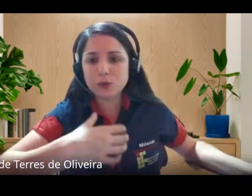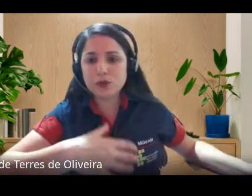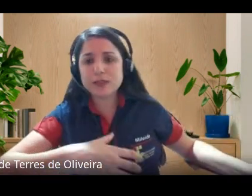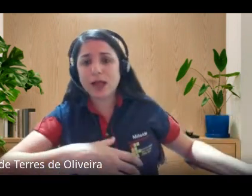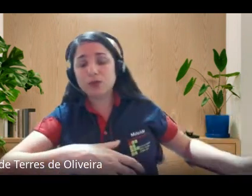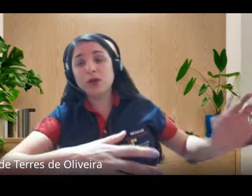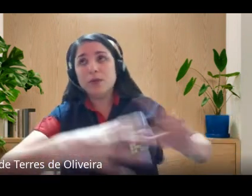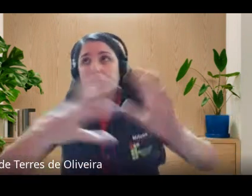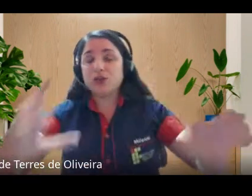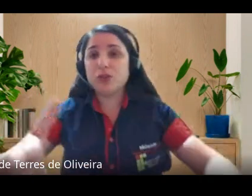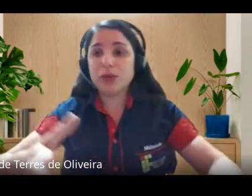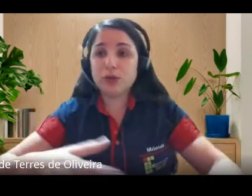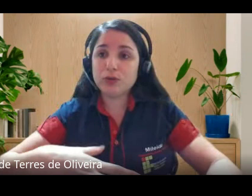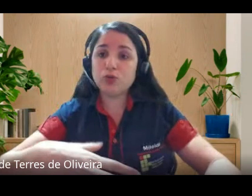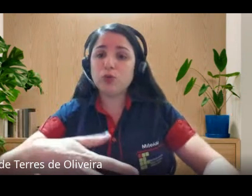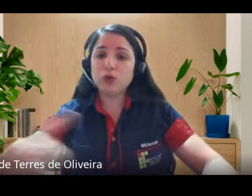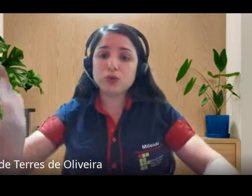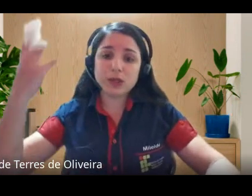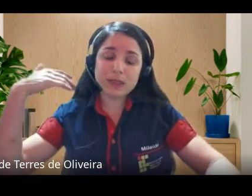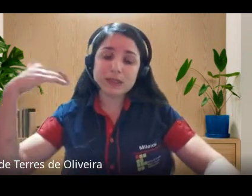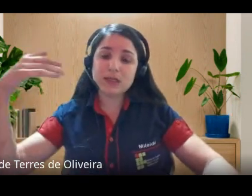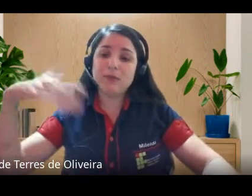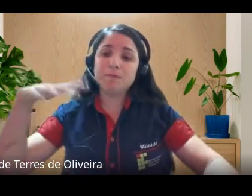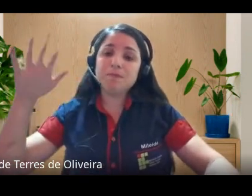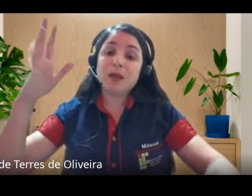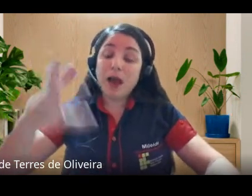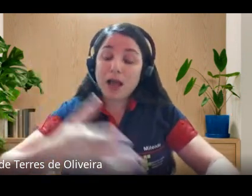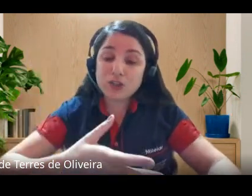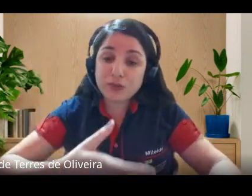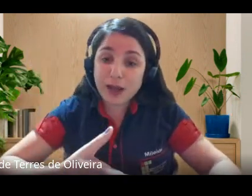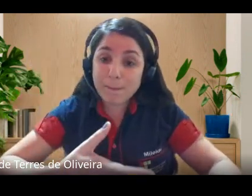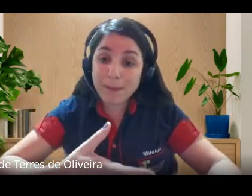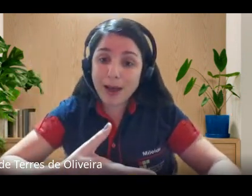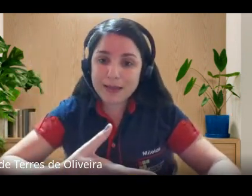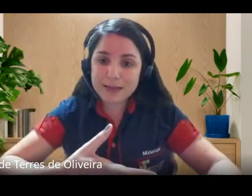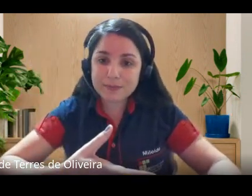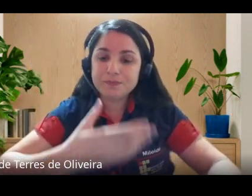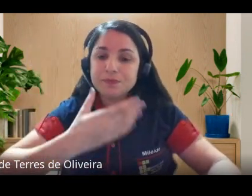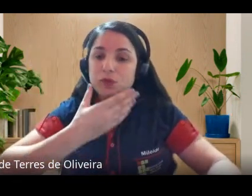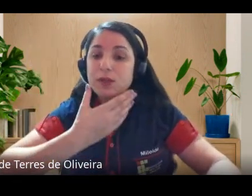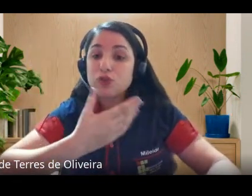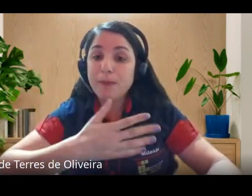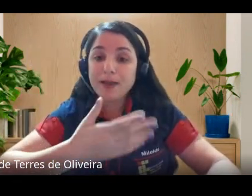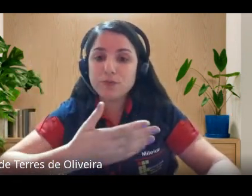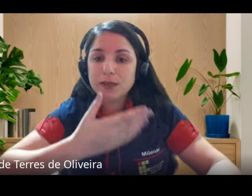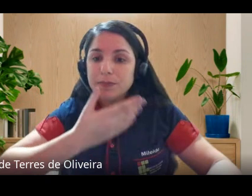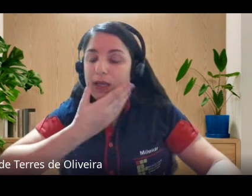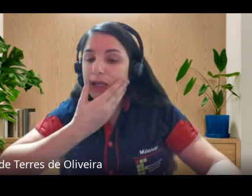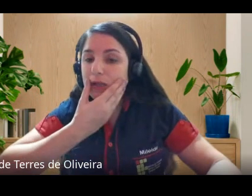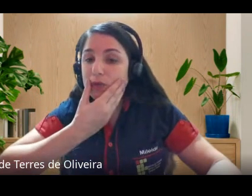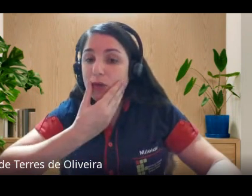Aqui para o nosso estado, a região aqui do Mato Grosso, aqui para cima, a gente fala pais, o sinal de pai e de